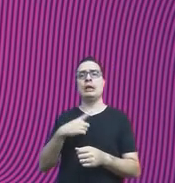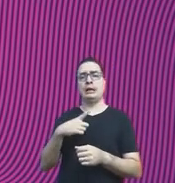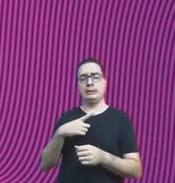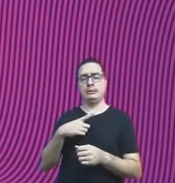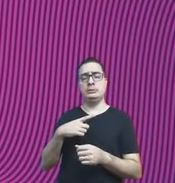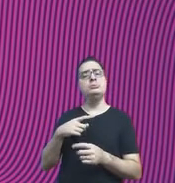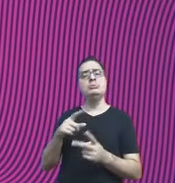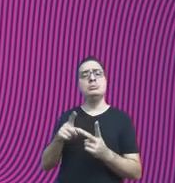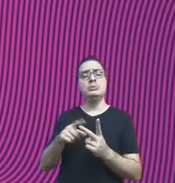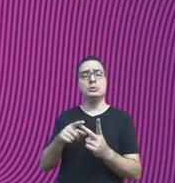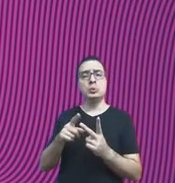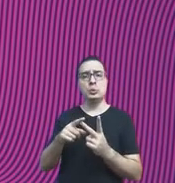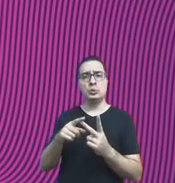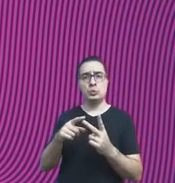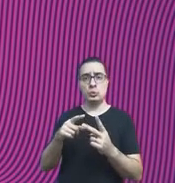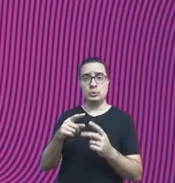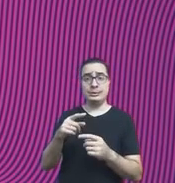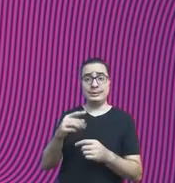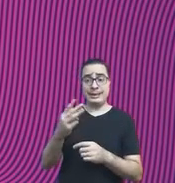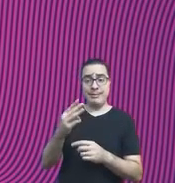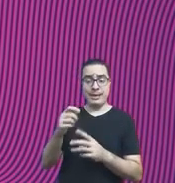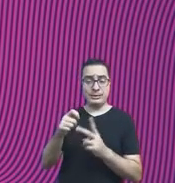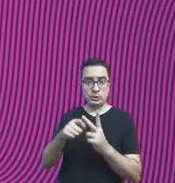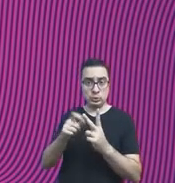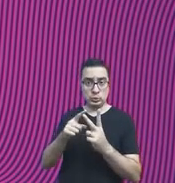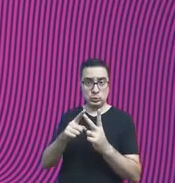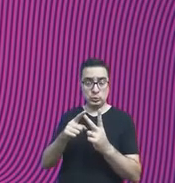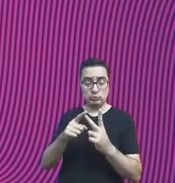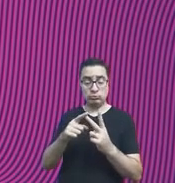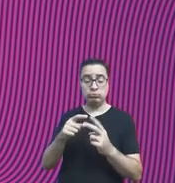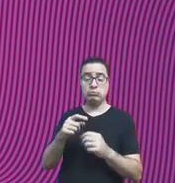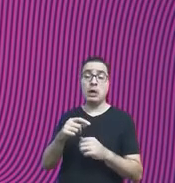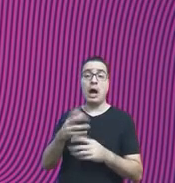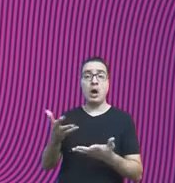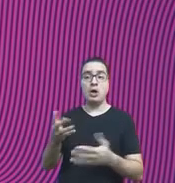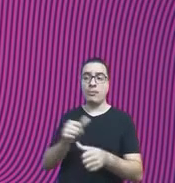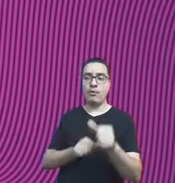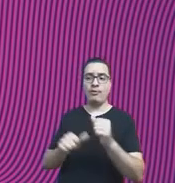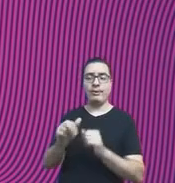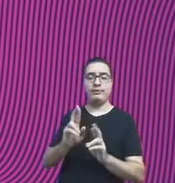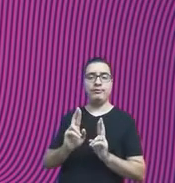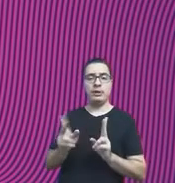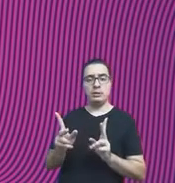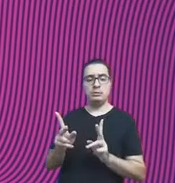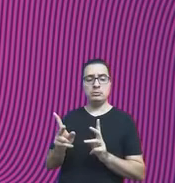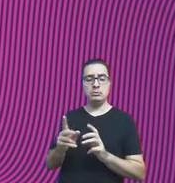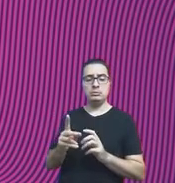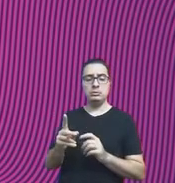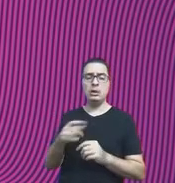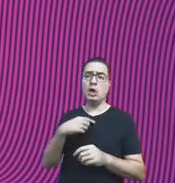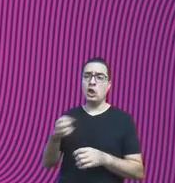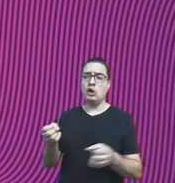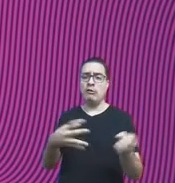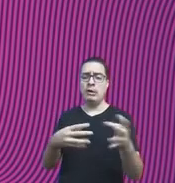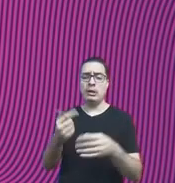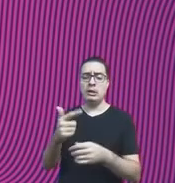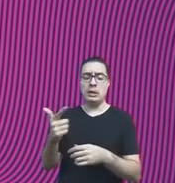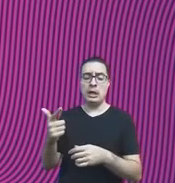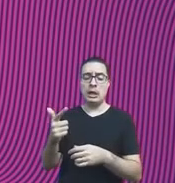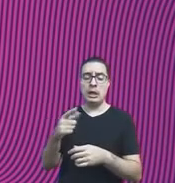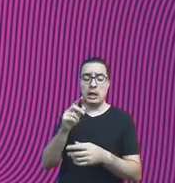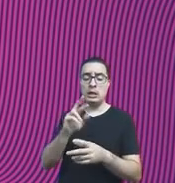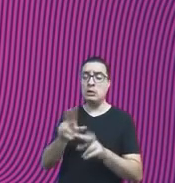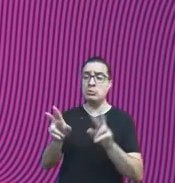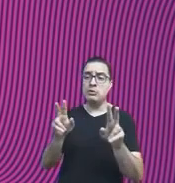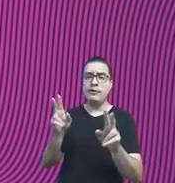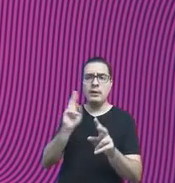no segundo trimestre. E agora, nesse ano, aconteceu um movimento inverso. O ano passado, obviamente, não é novidade para ninguém, as operadoras em geral tiveram resultados muito